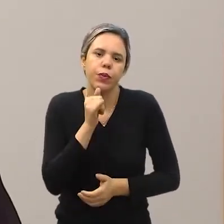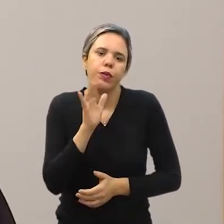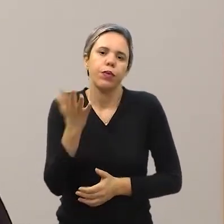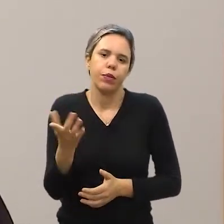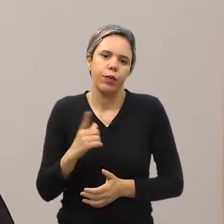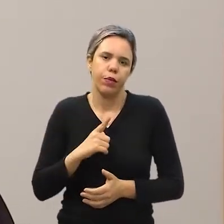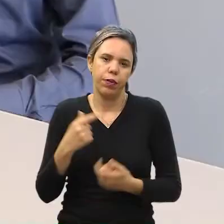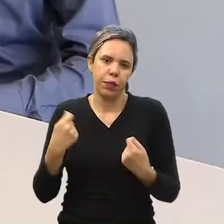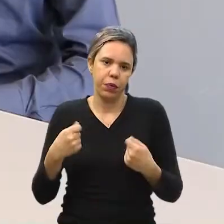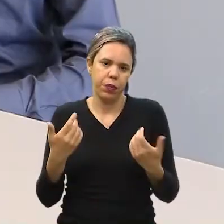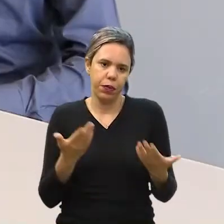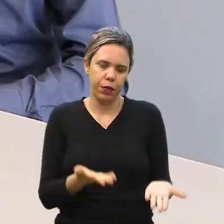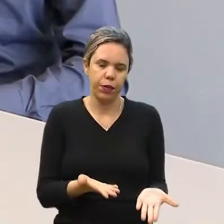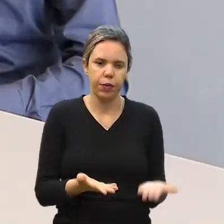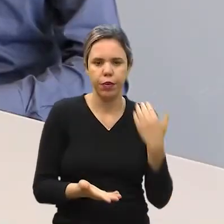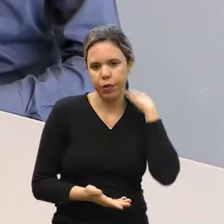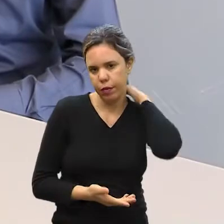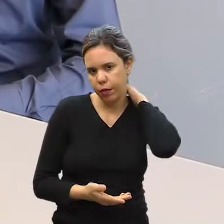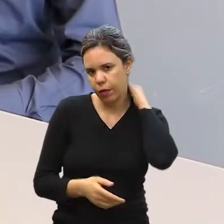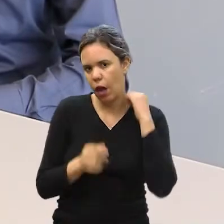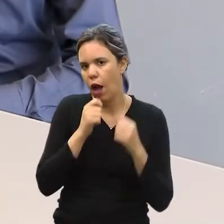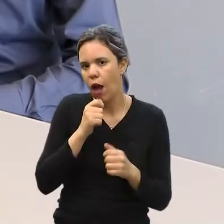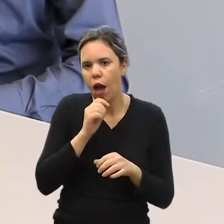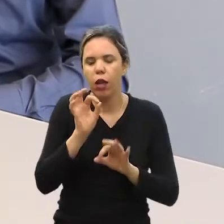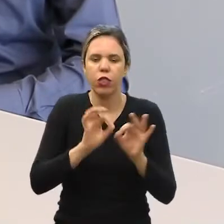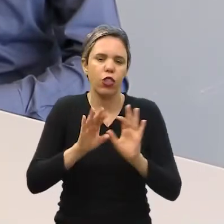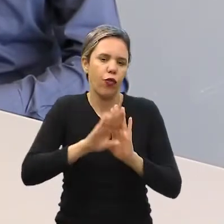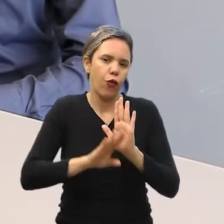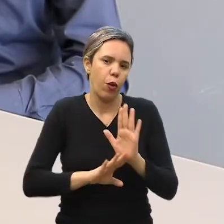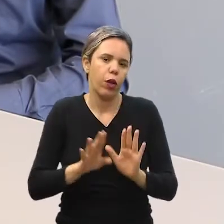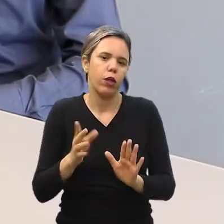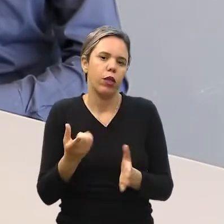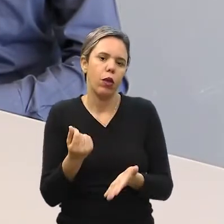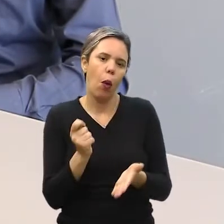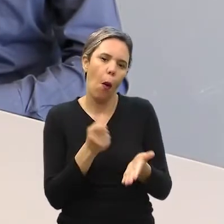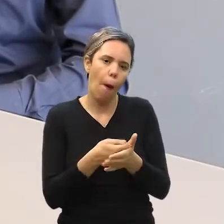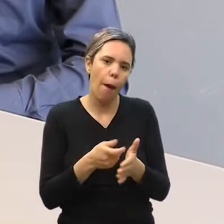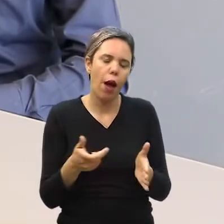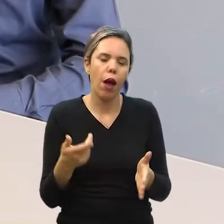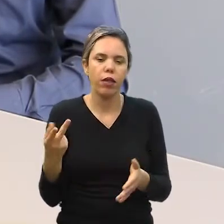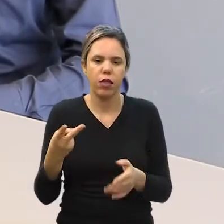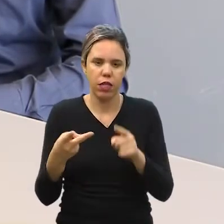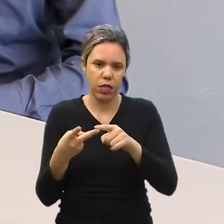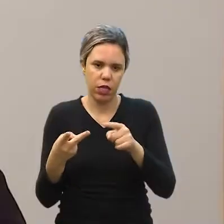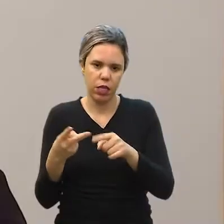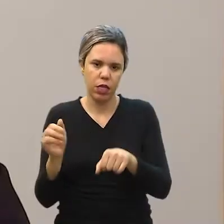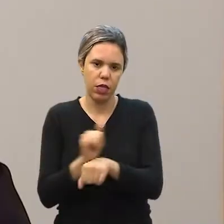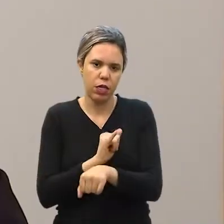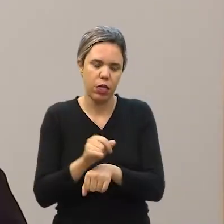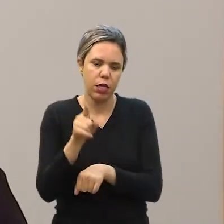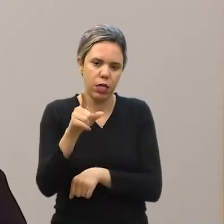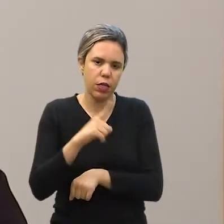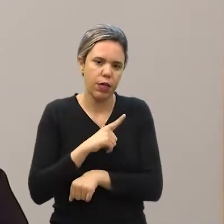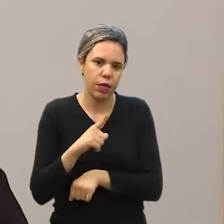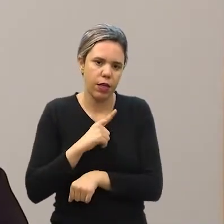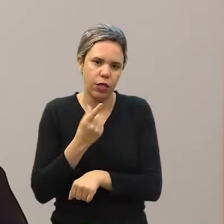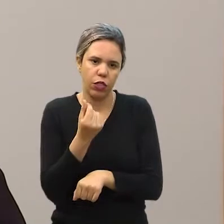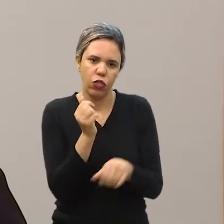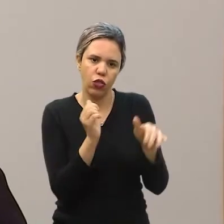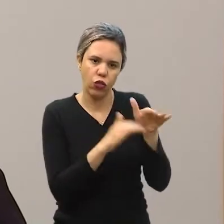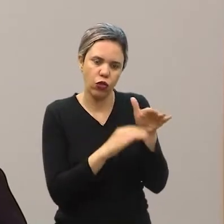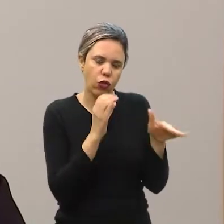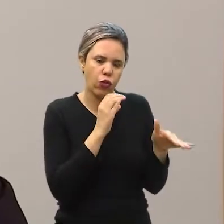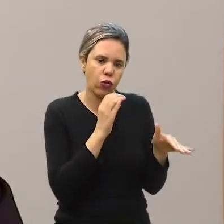que existe uma necessidade e que isso não foi planejada, o segundo melhor caminho é você ter uma reserva